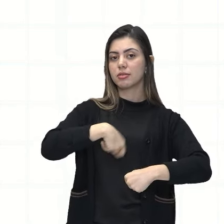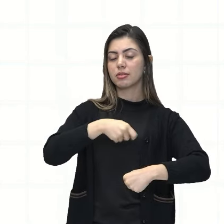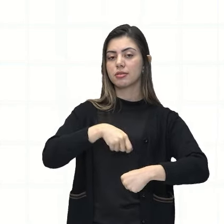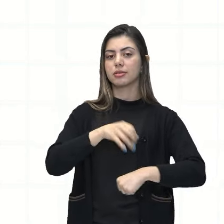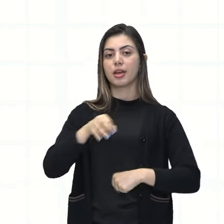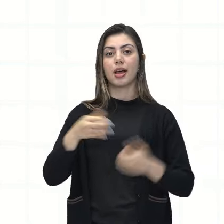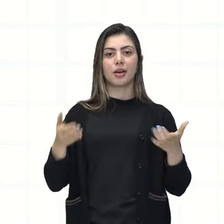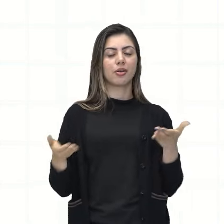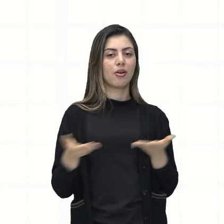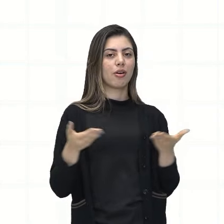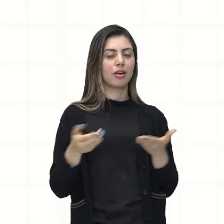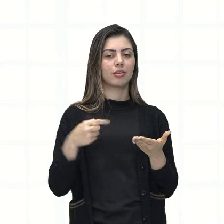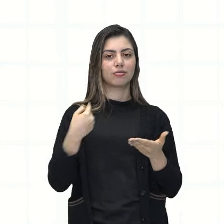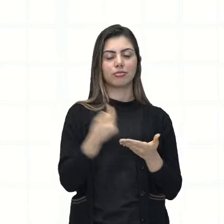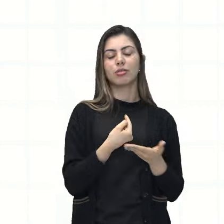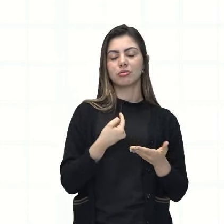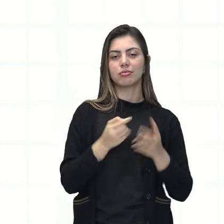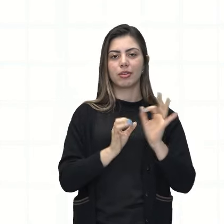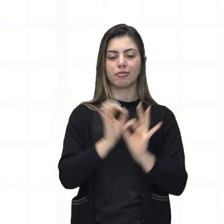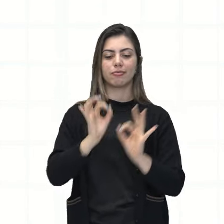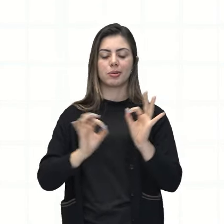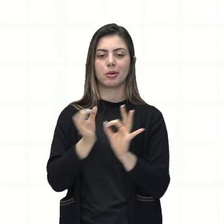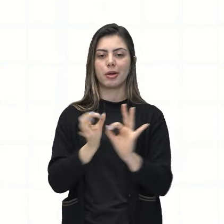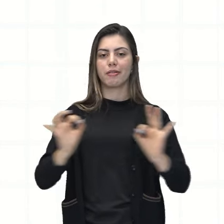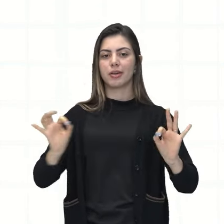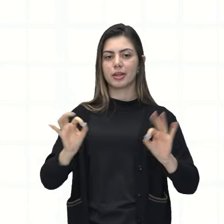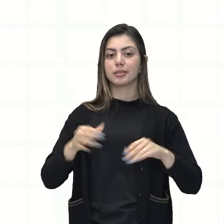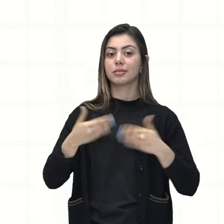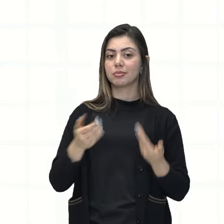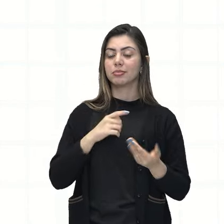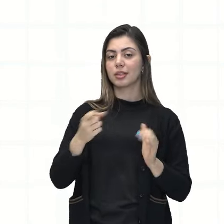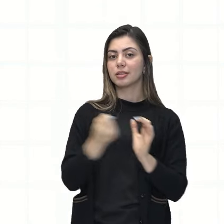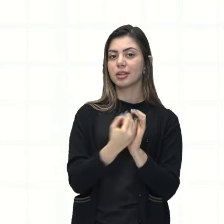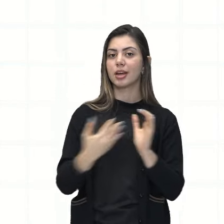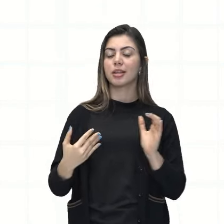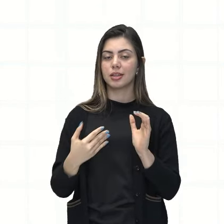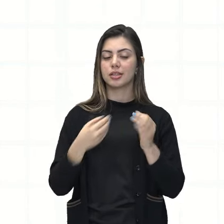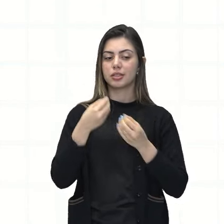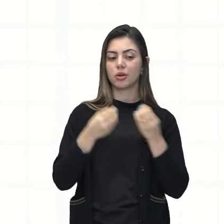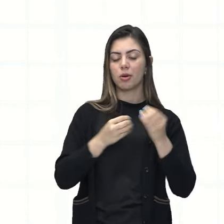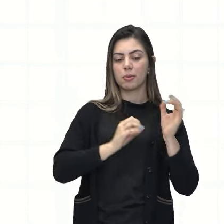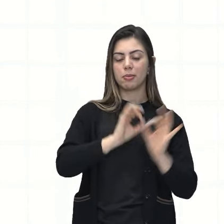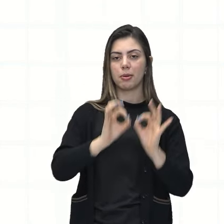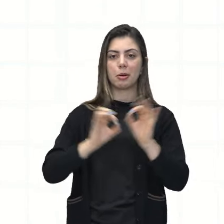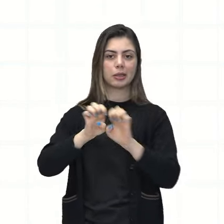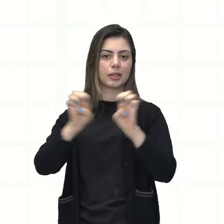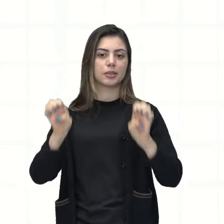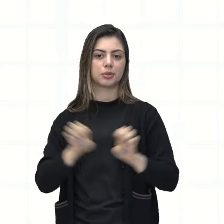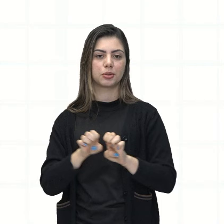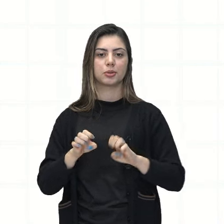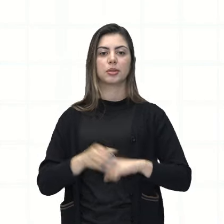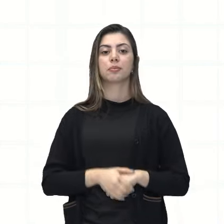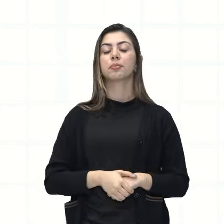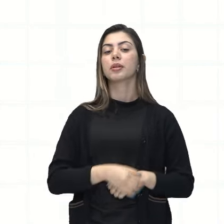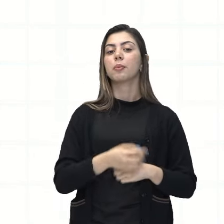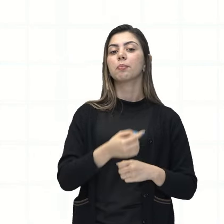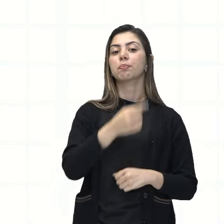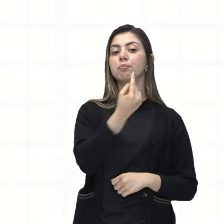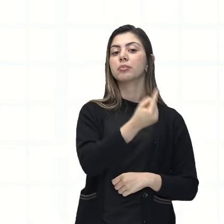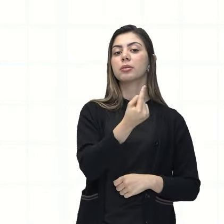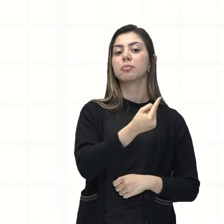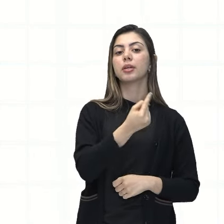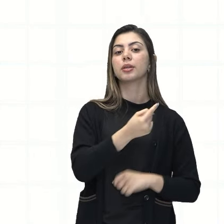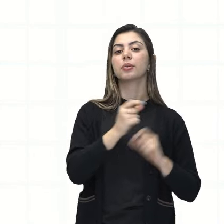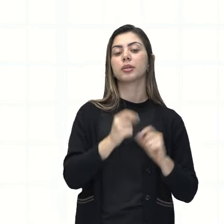fazer juntos essa frase comigo? Os elementos estão aqui para a gente acompanhar e não se perder, tá bom? Então, primeiro sujeito, quem é?